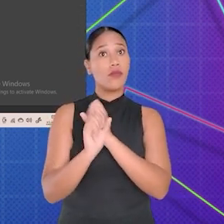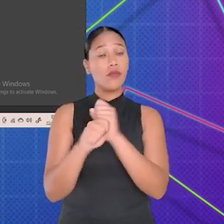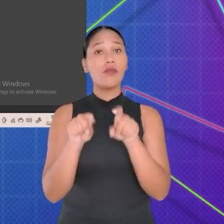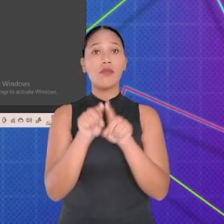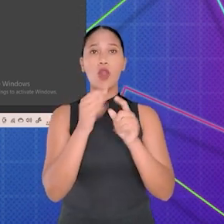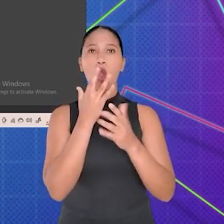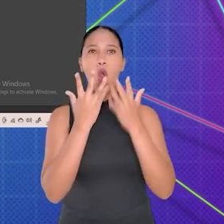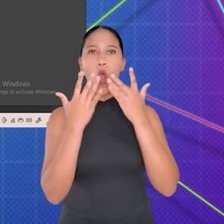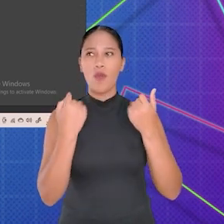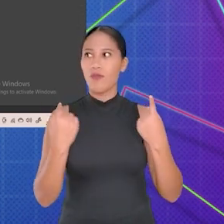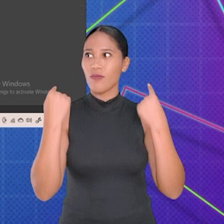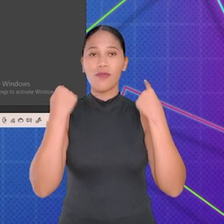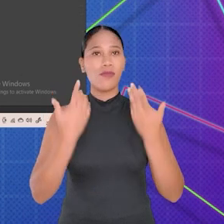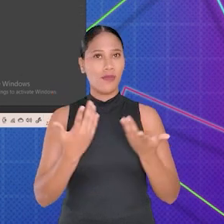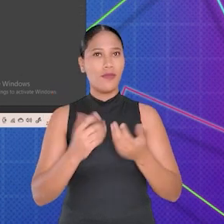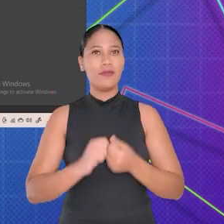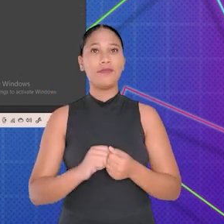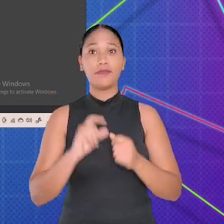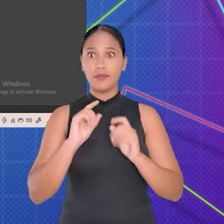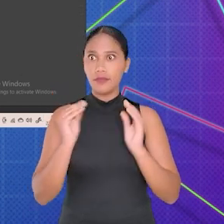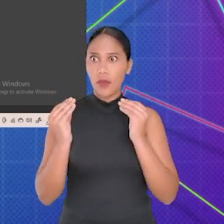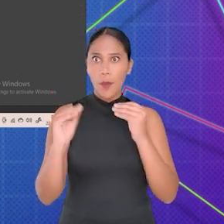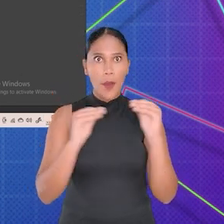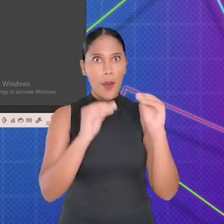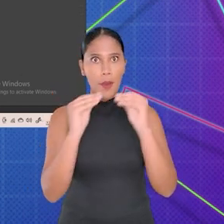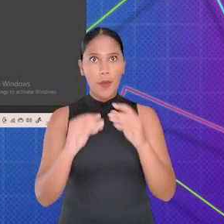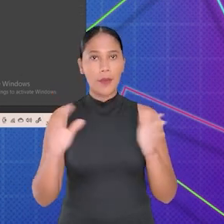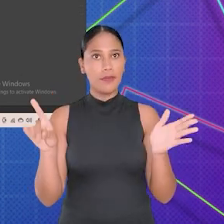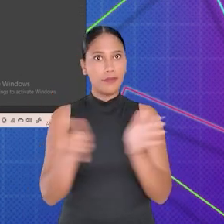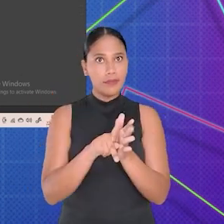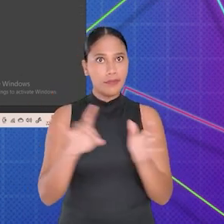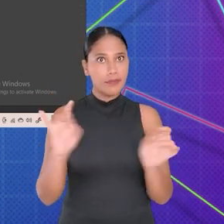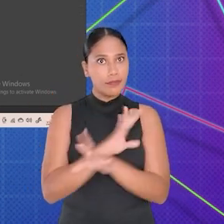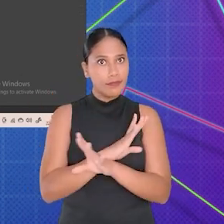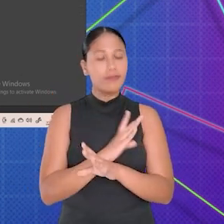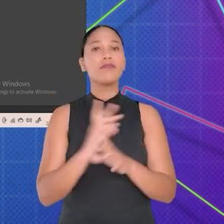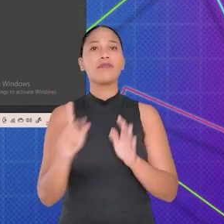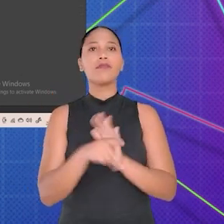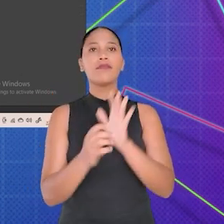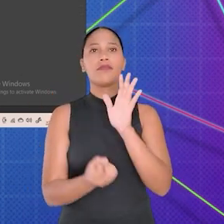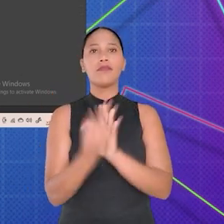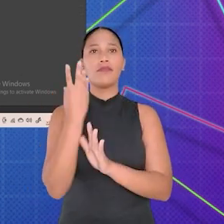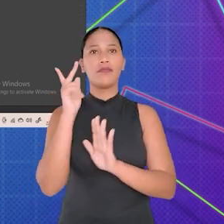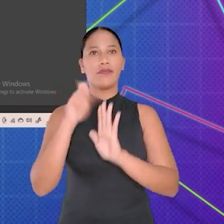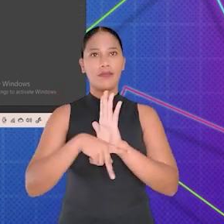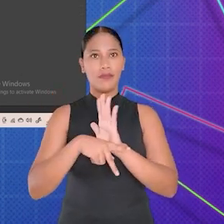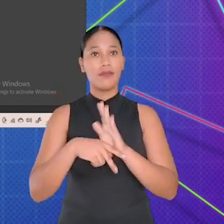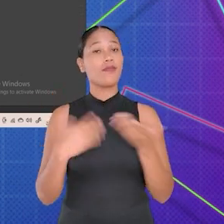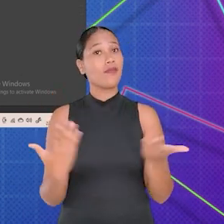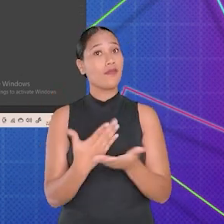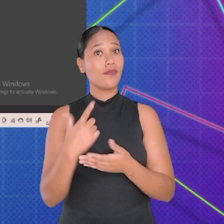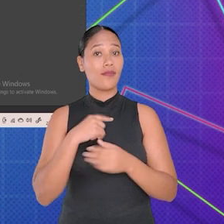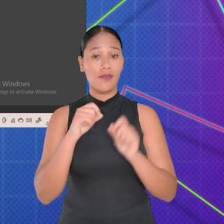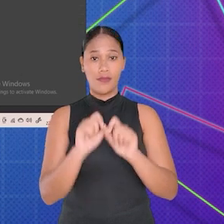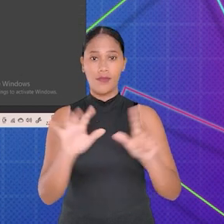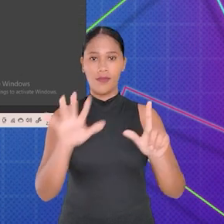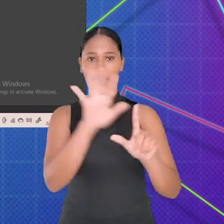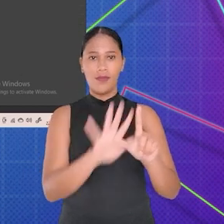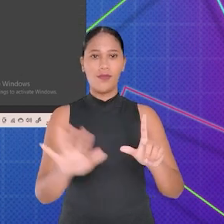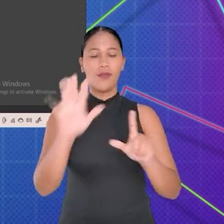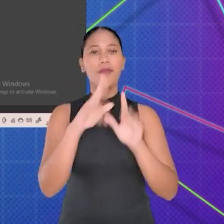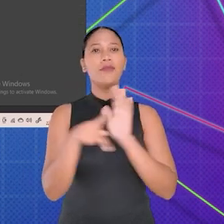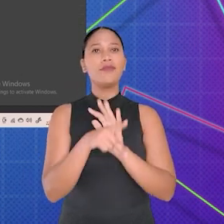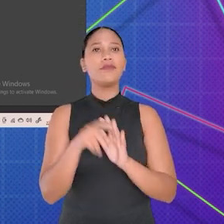estará na interface do Blender com uma cena vazia, pronta para ser trabalhada. Depois de criar uma primitiva, o usuário